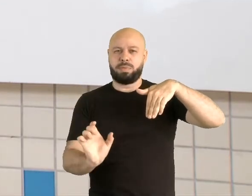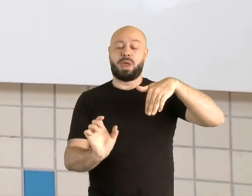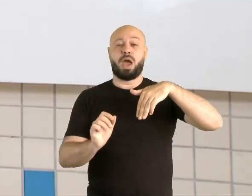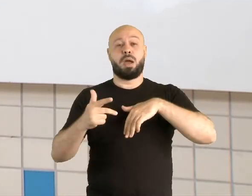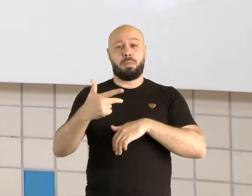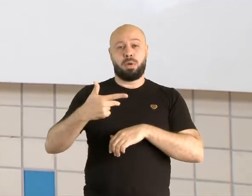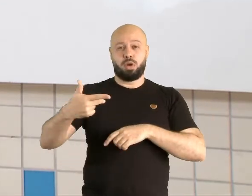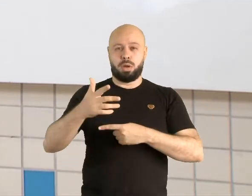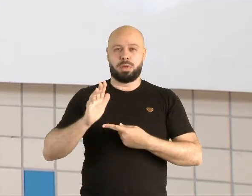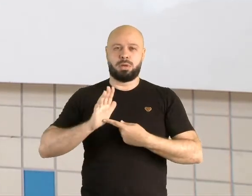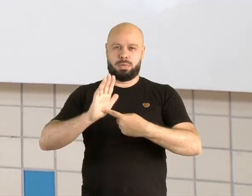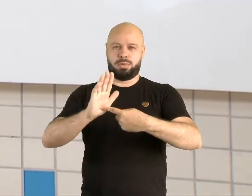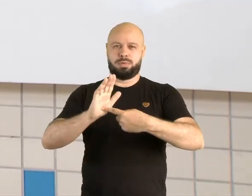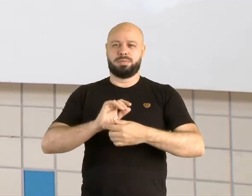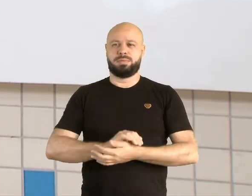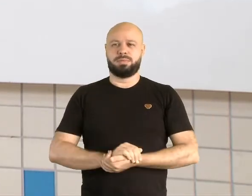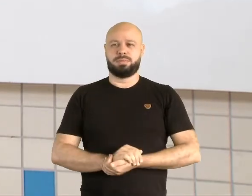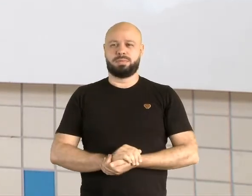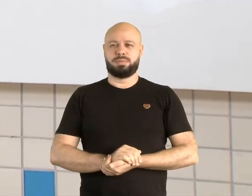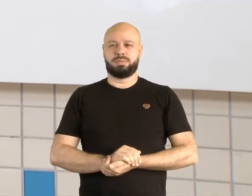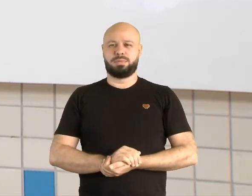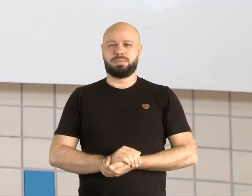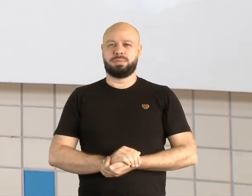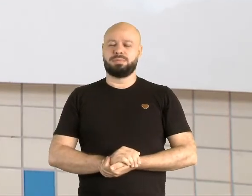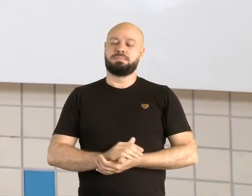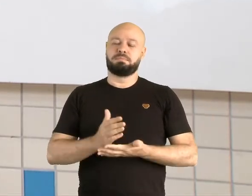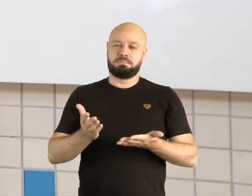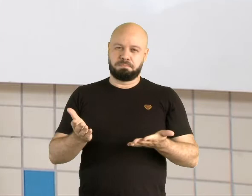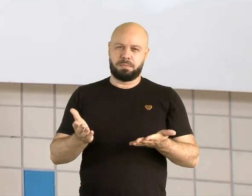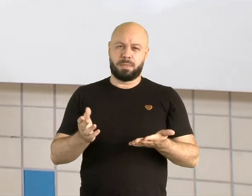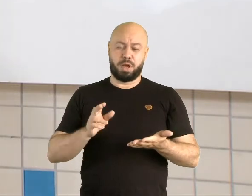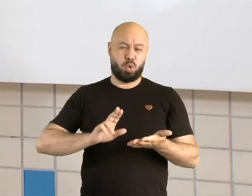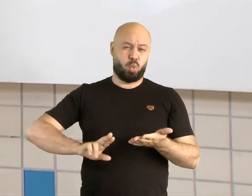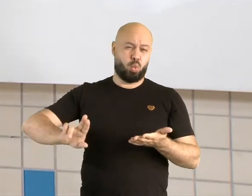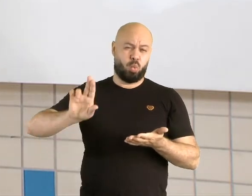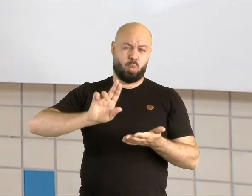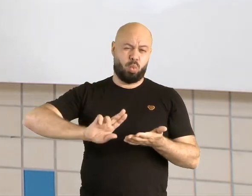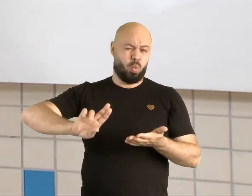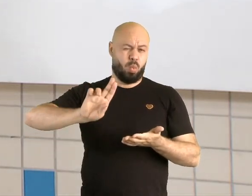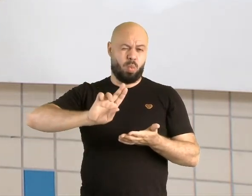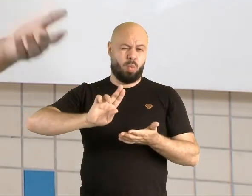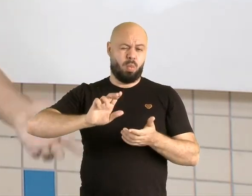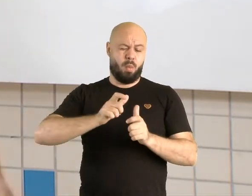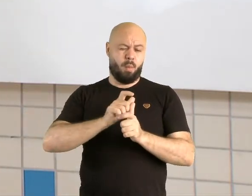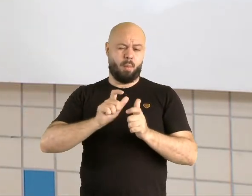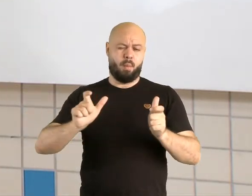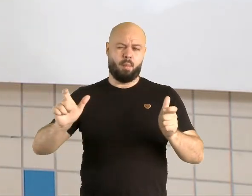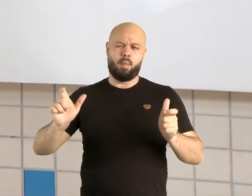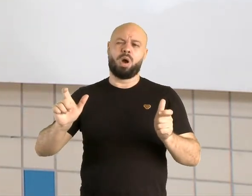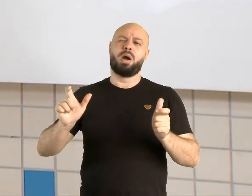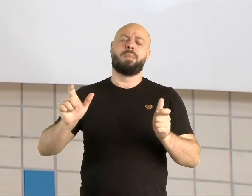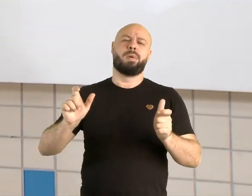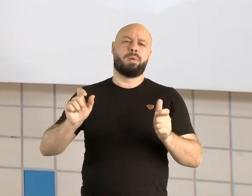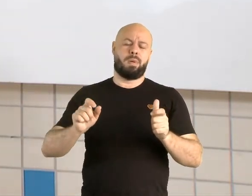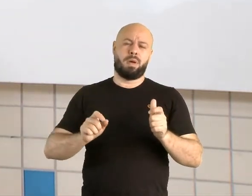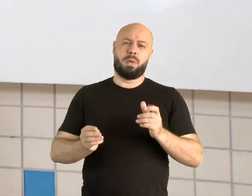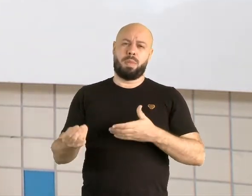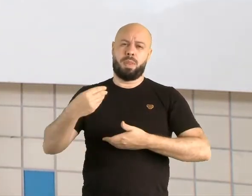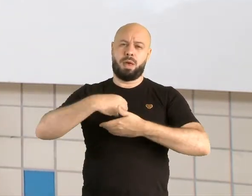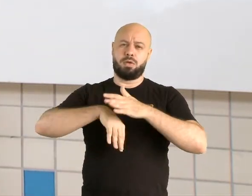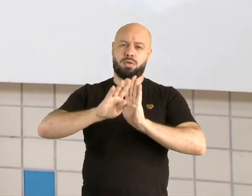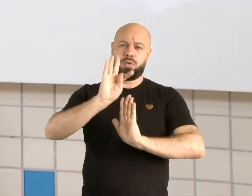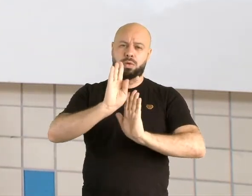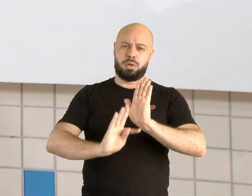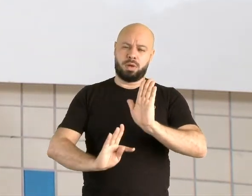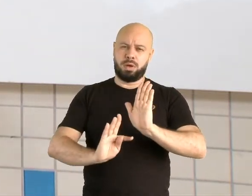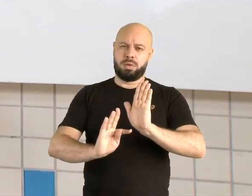pronomes demonstrativos, que também nós usamos muito na formação dos nossos textos, né?